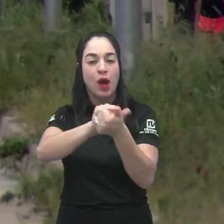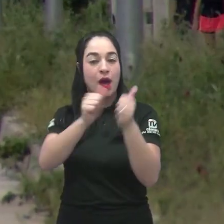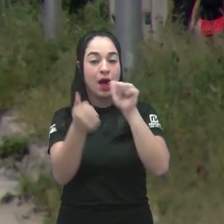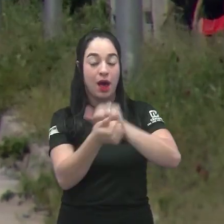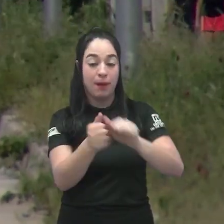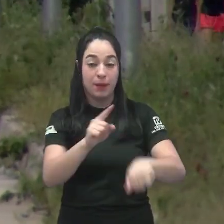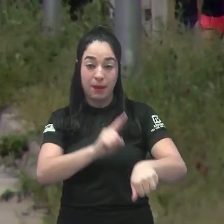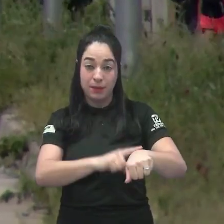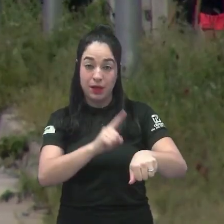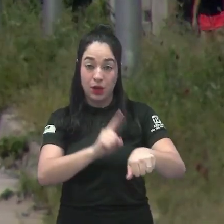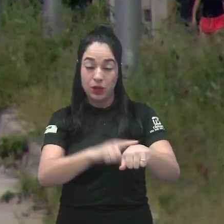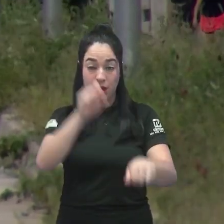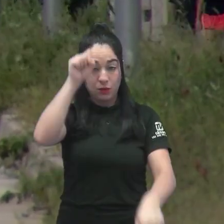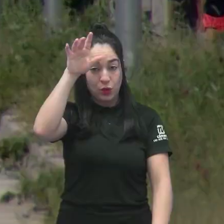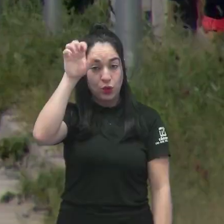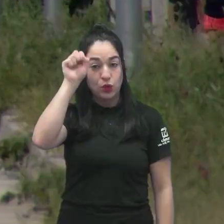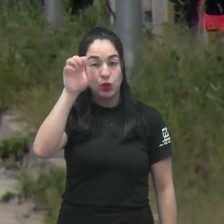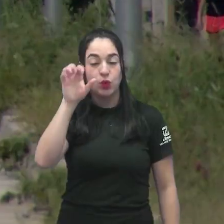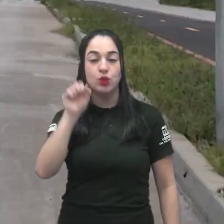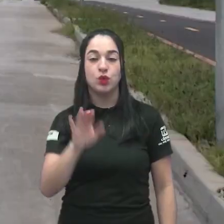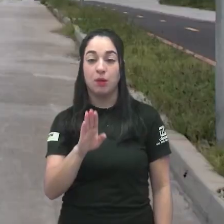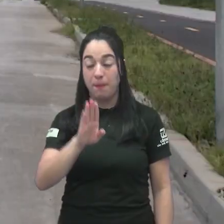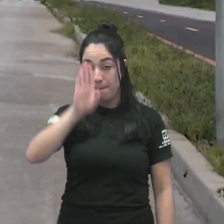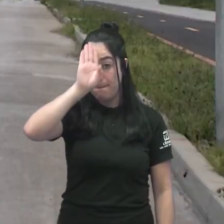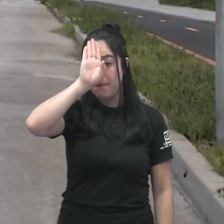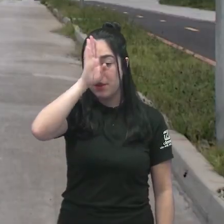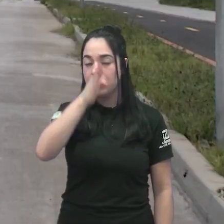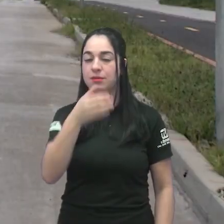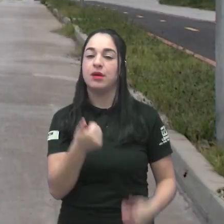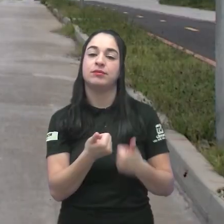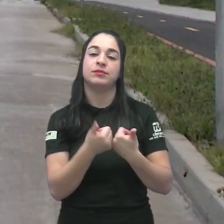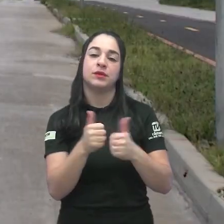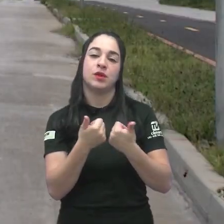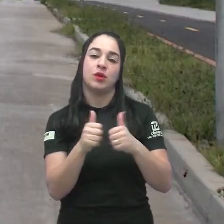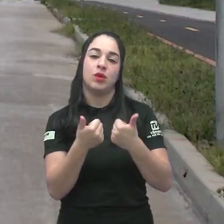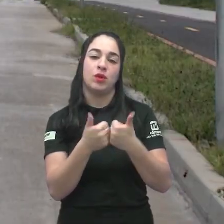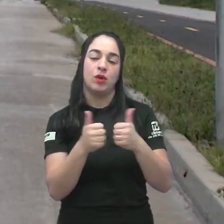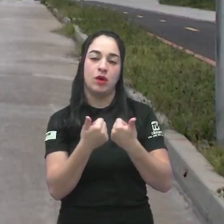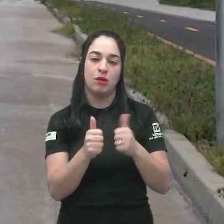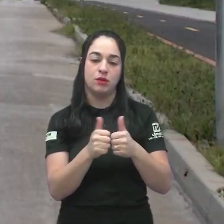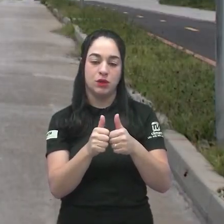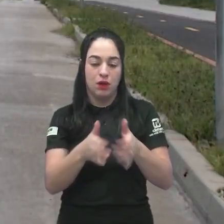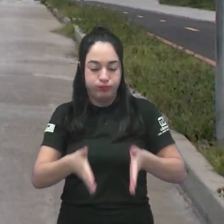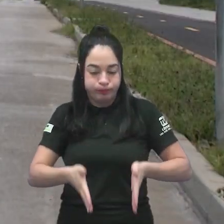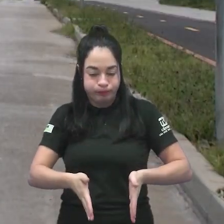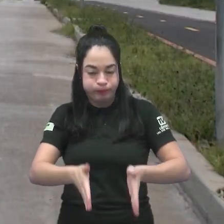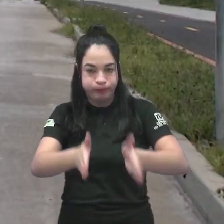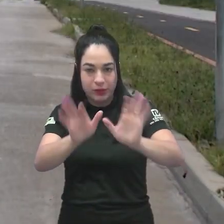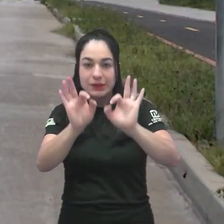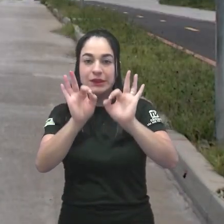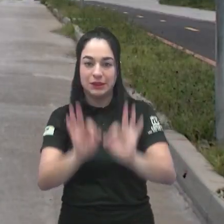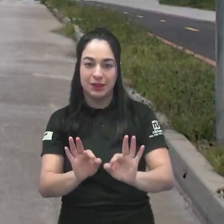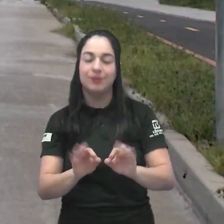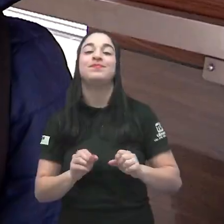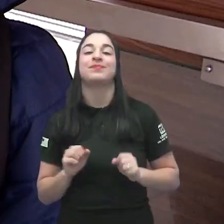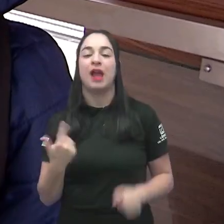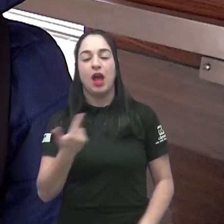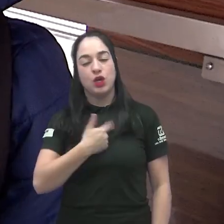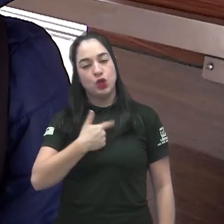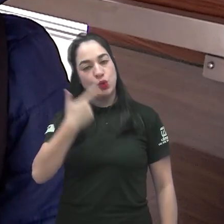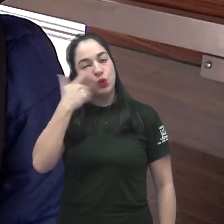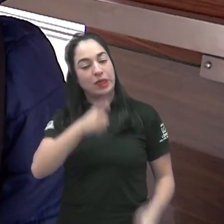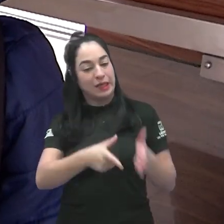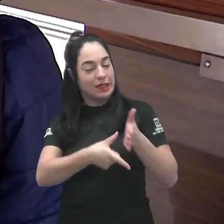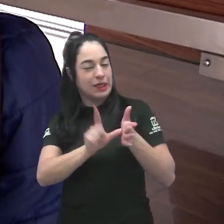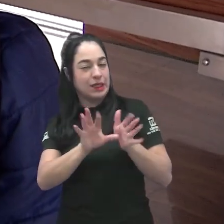dos semáforos na passagem dos ônibus, garantindo a prioridade do transporte público ao longo do corredor. A gente consegue